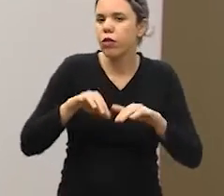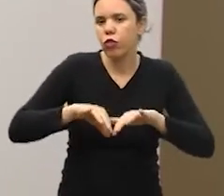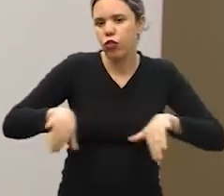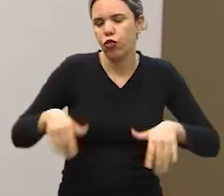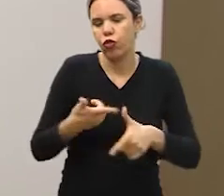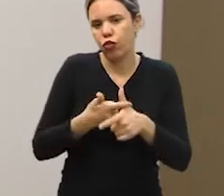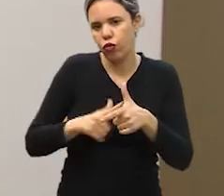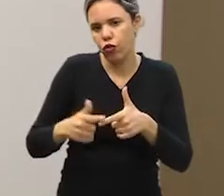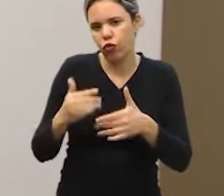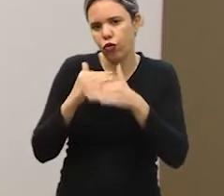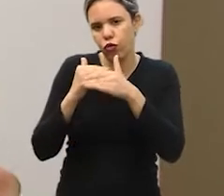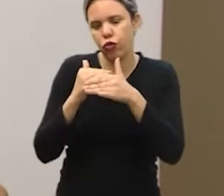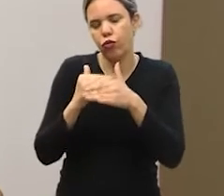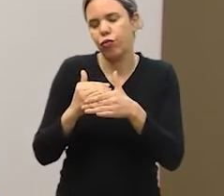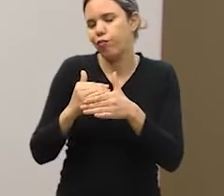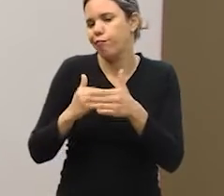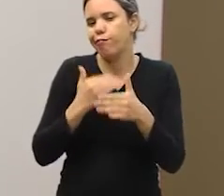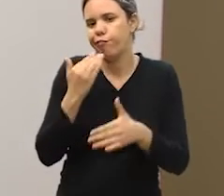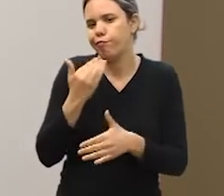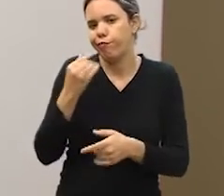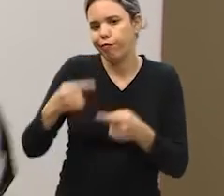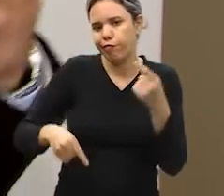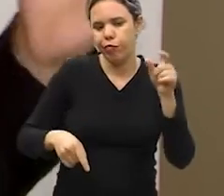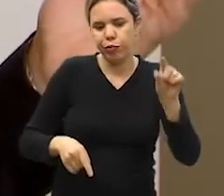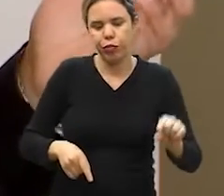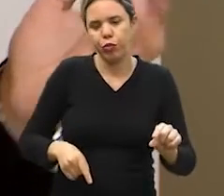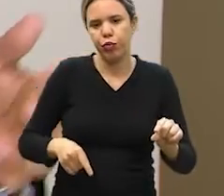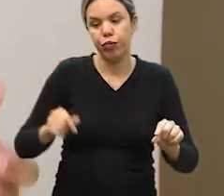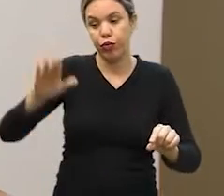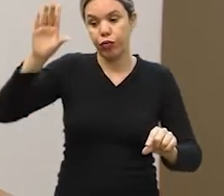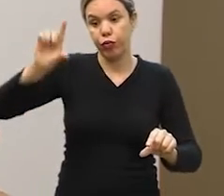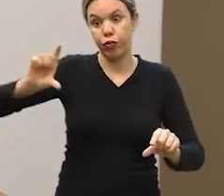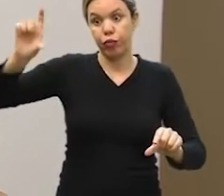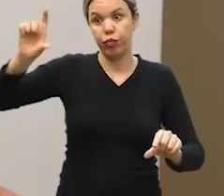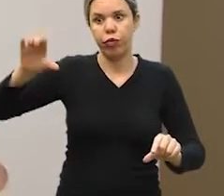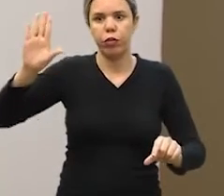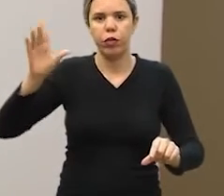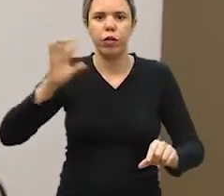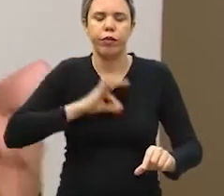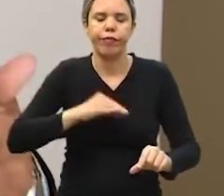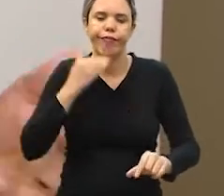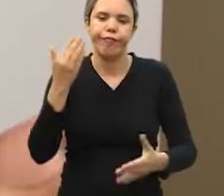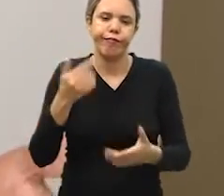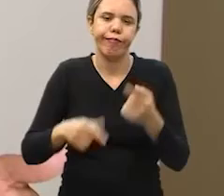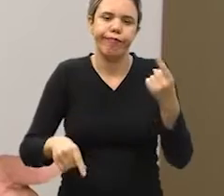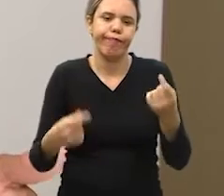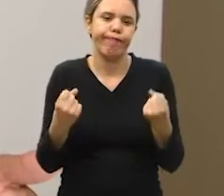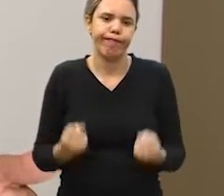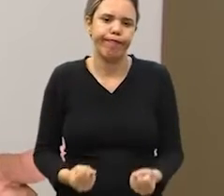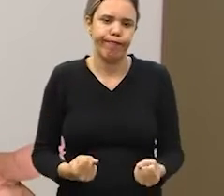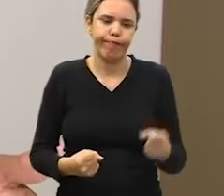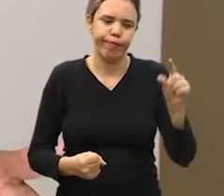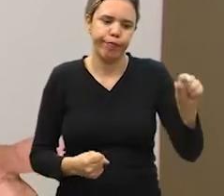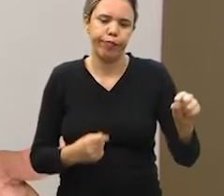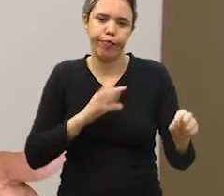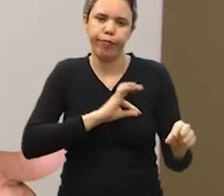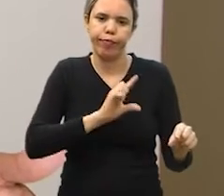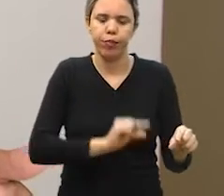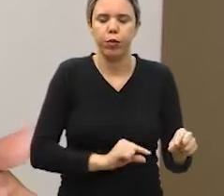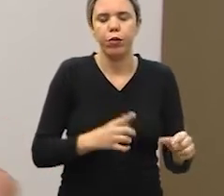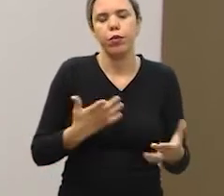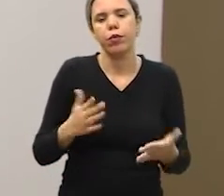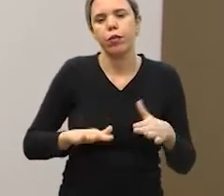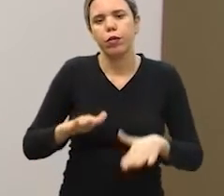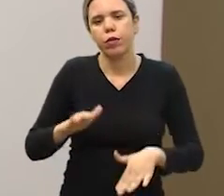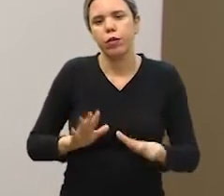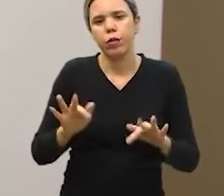dividir isso de forma igualitária, se uma pessoa ganha muito mais do que a outra, isso vai ficar muito mais pesado para uma determinada